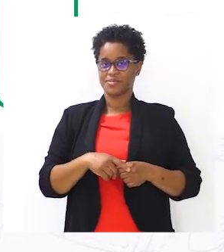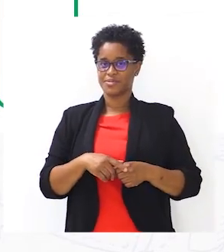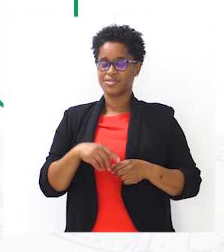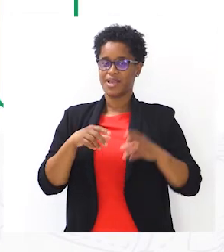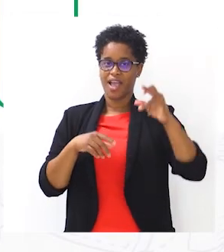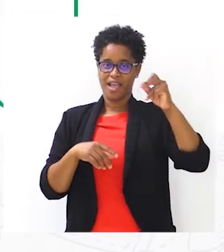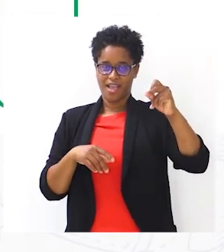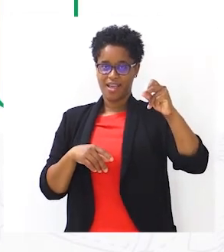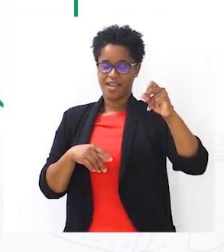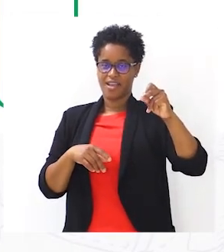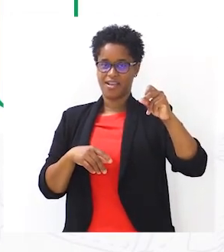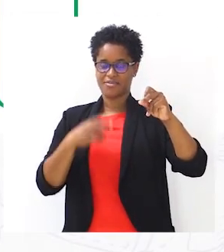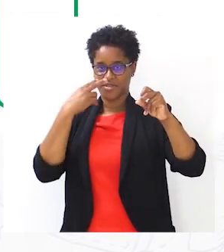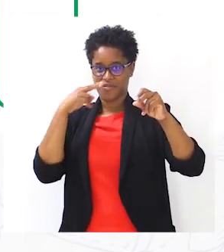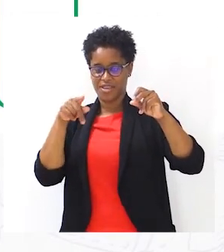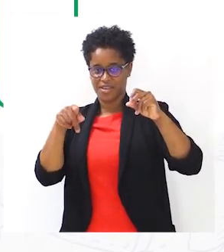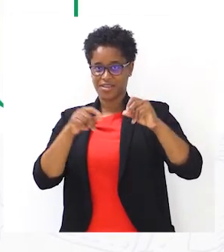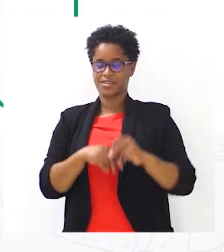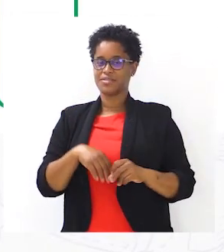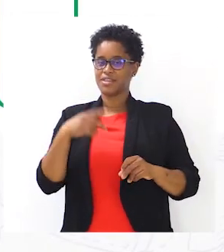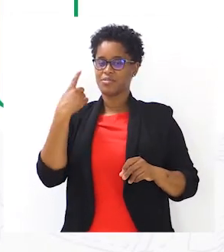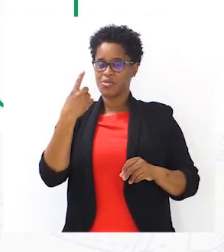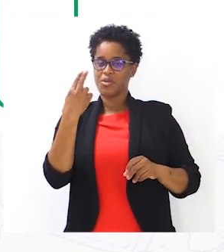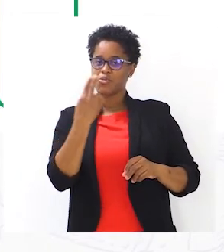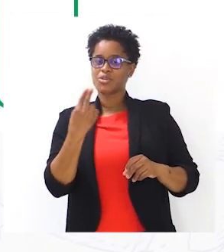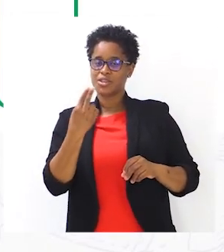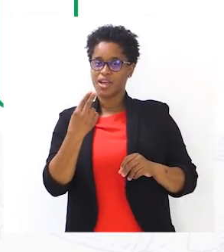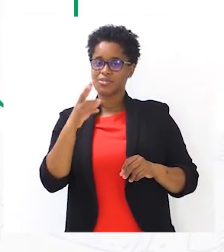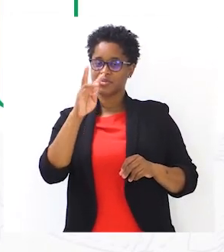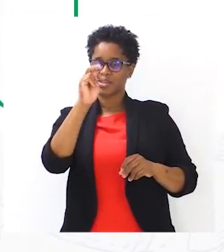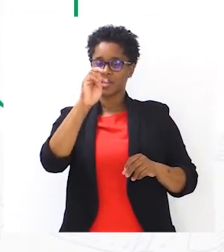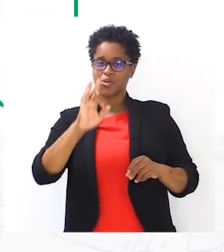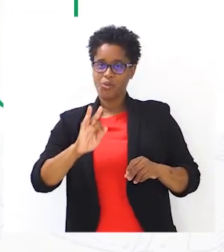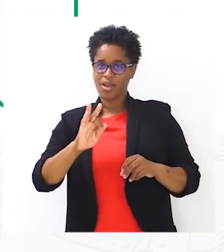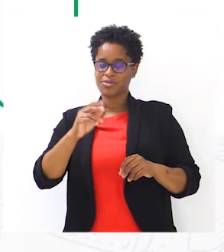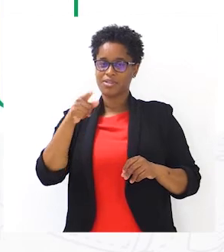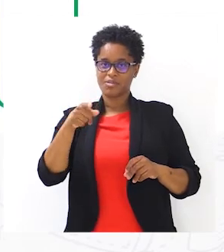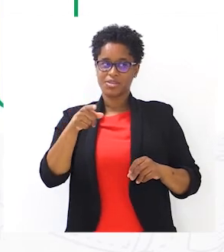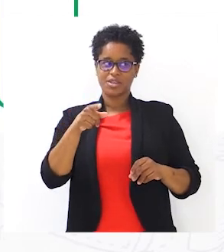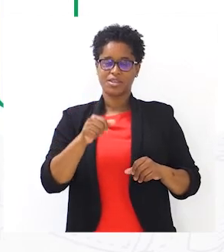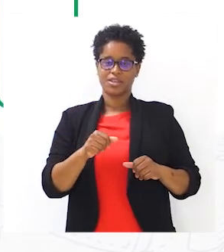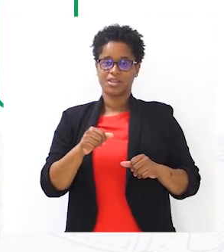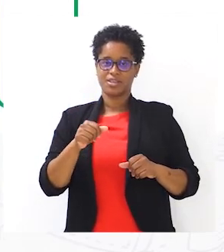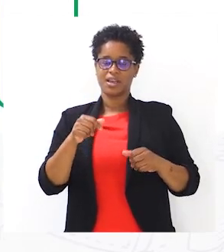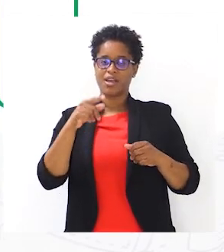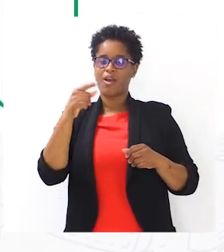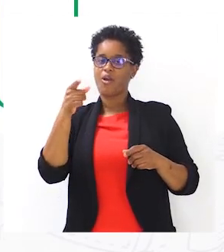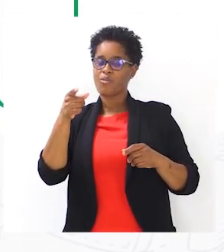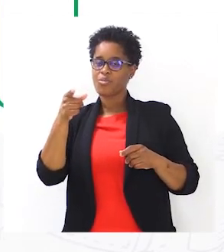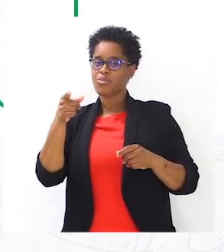A, basta ver aqui, temos uma unidade, 3 quartos. E temos aqui a